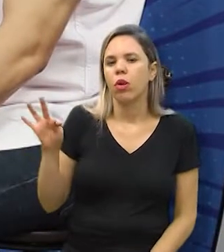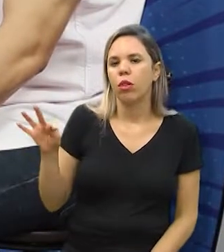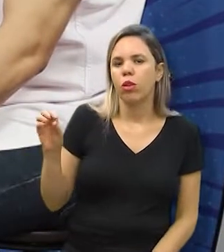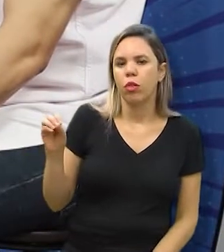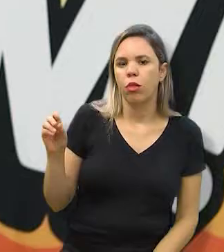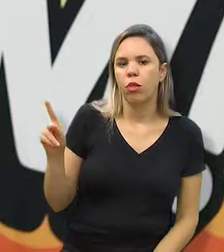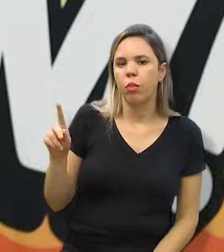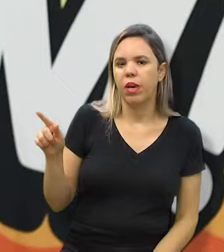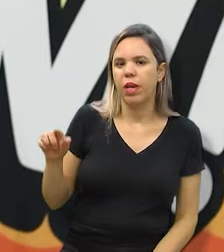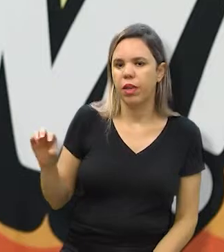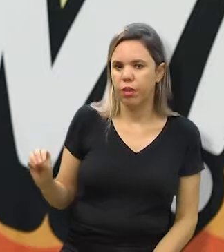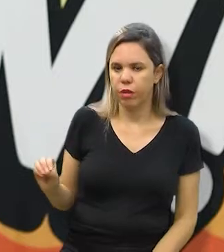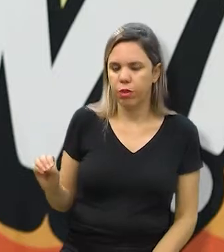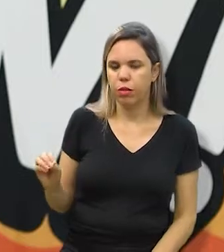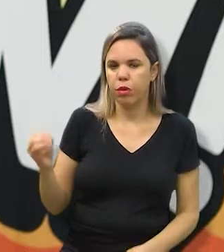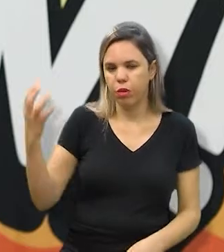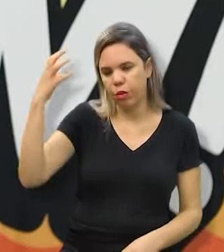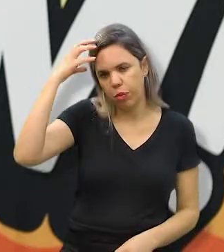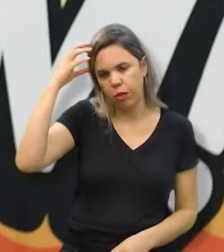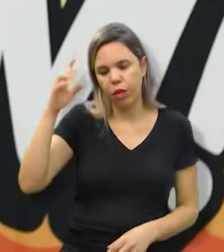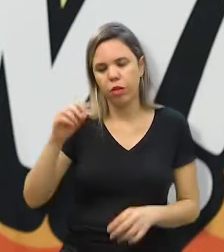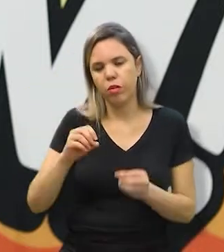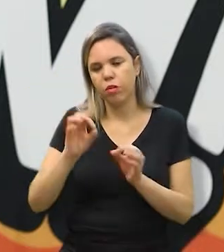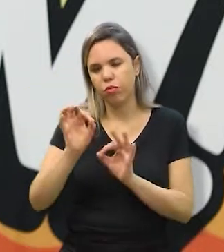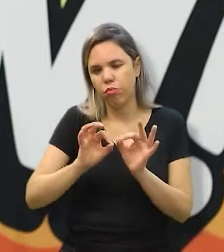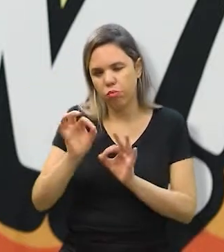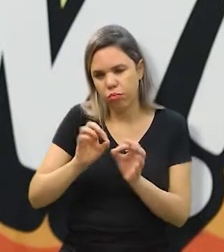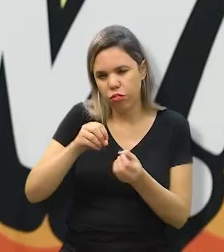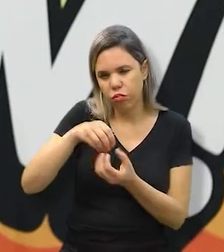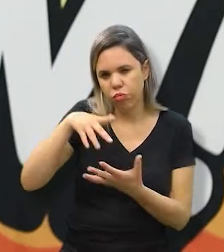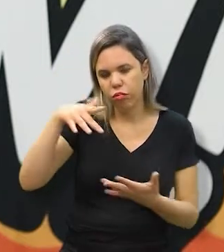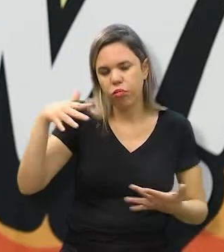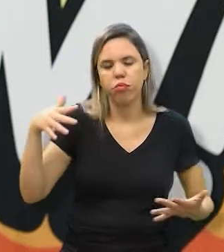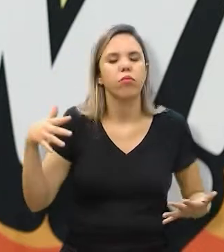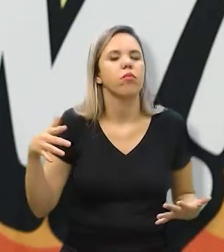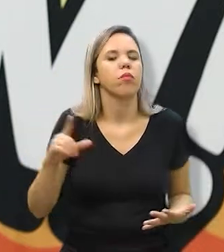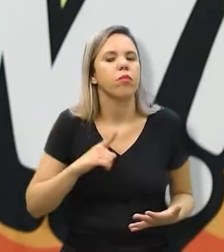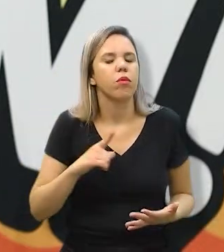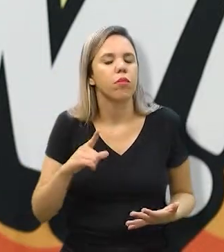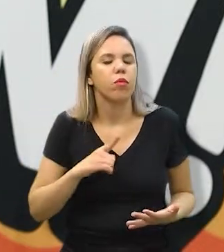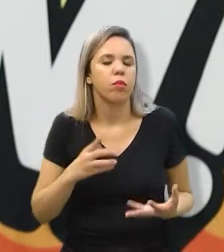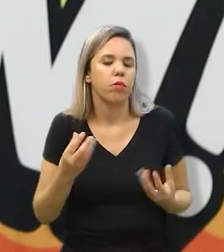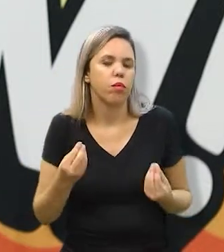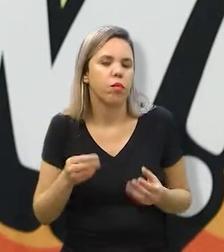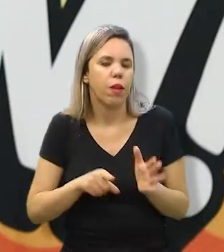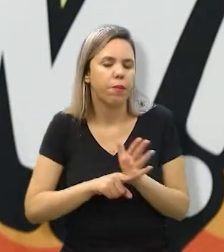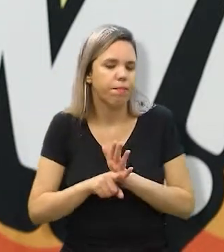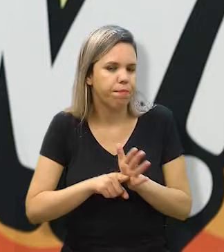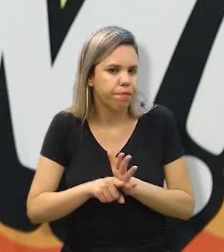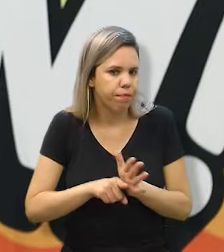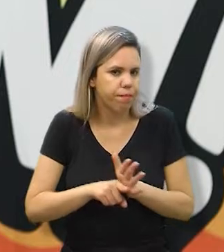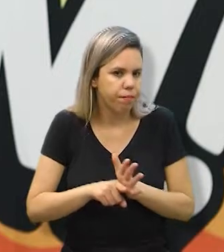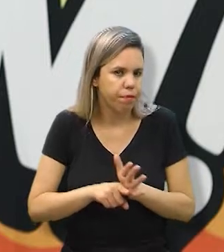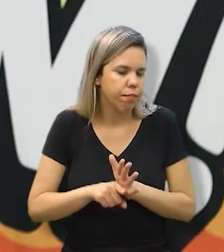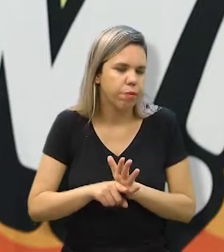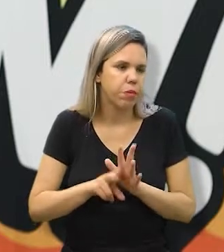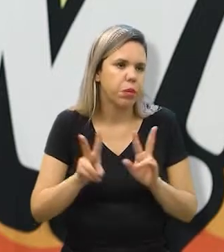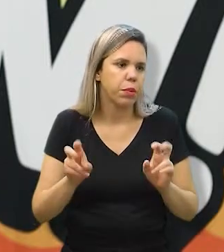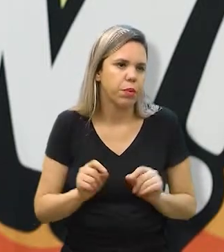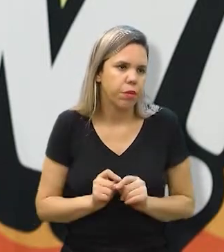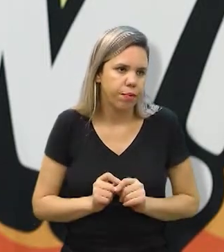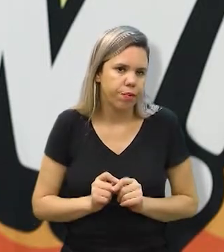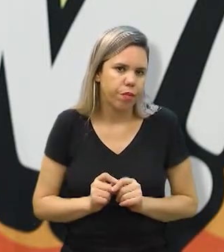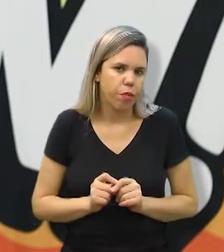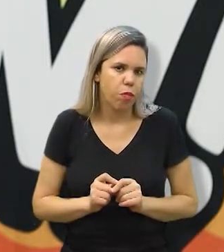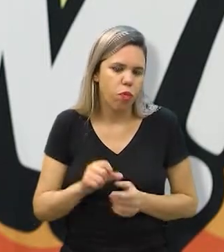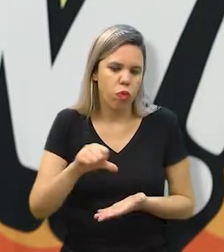Imperial. E aí, toda essa criação, teve ali muita pesquisa a respeito